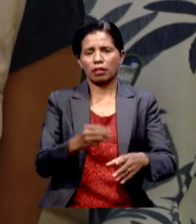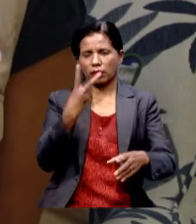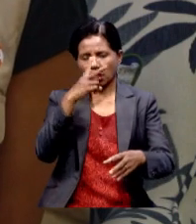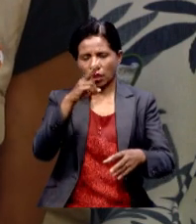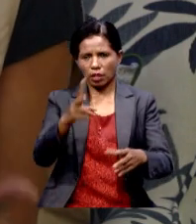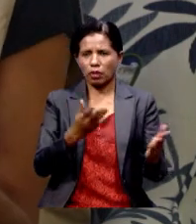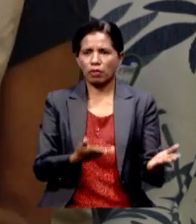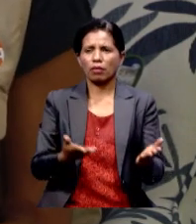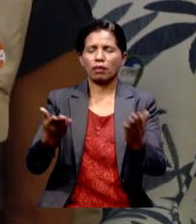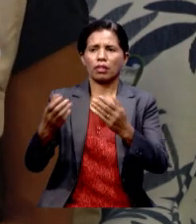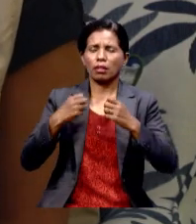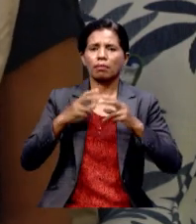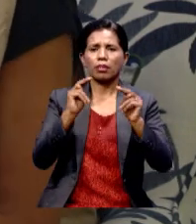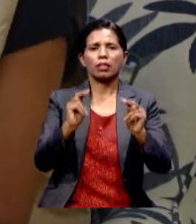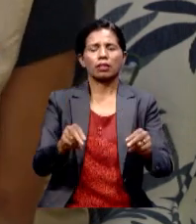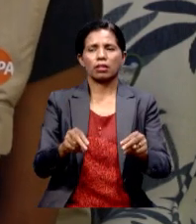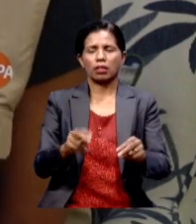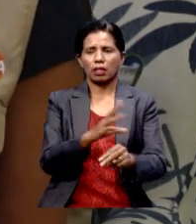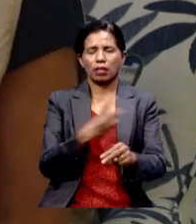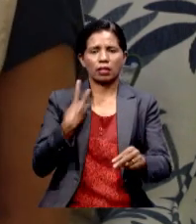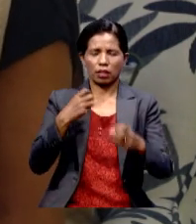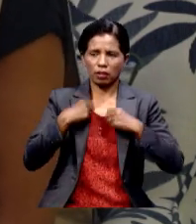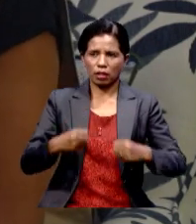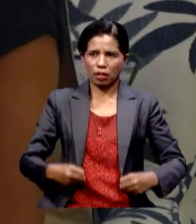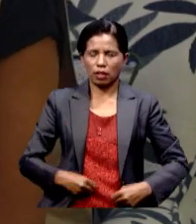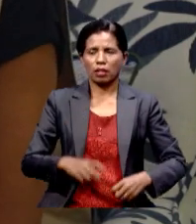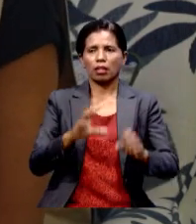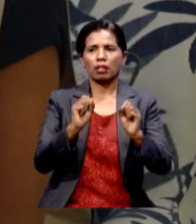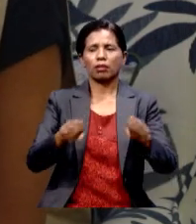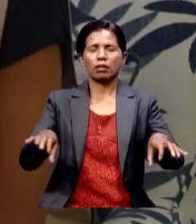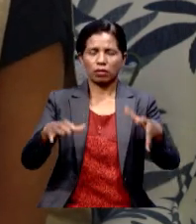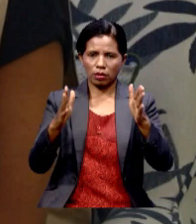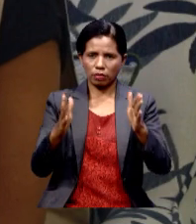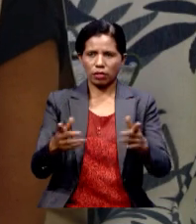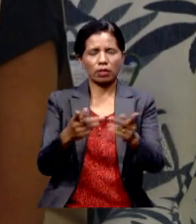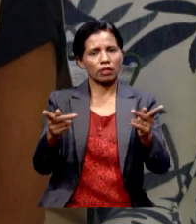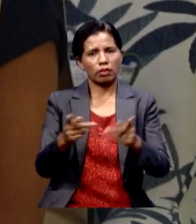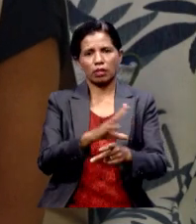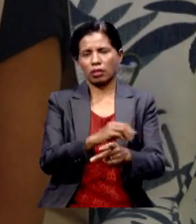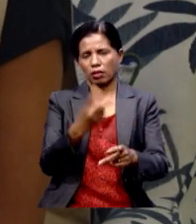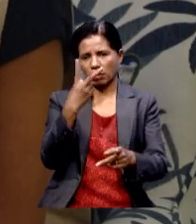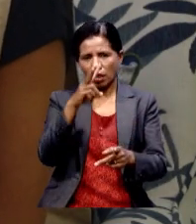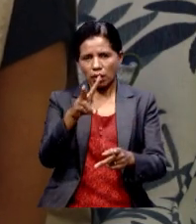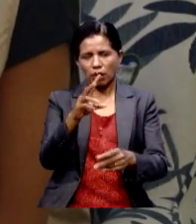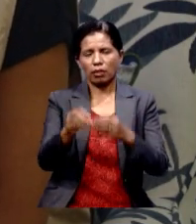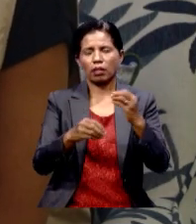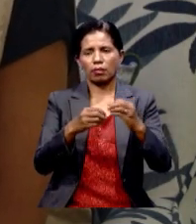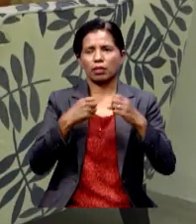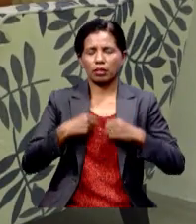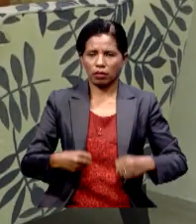levantamento das suas necessidades, então sim, os técnicos, as pessoas que estão cá para trabalhar nestas áreas podem então intervir,